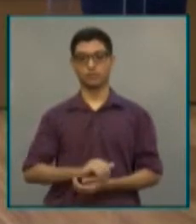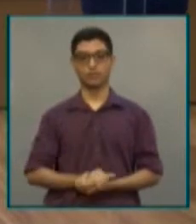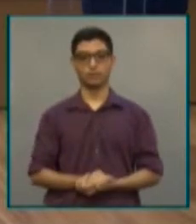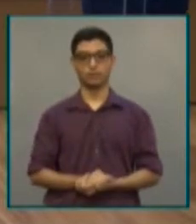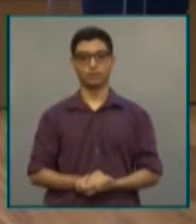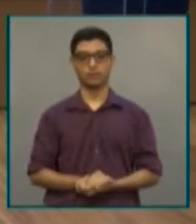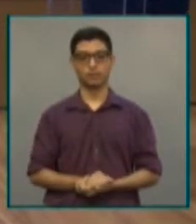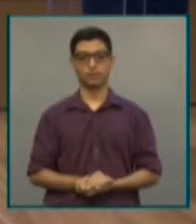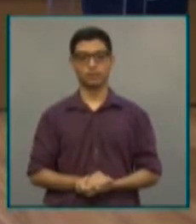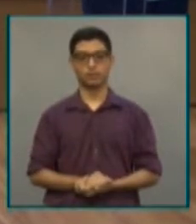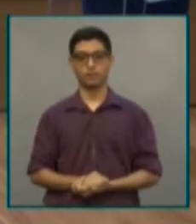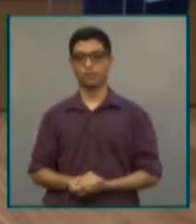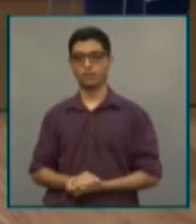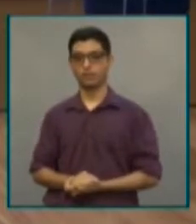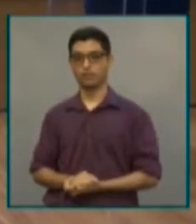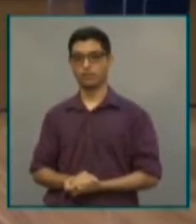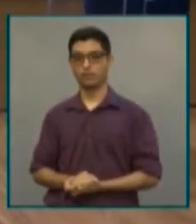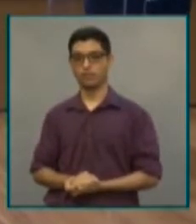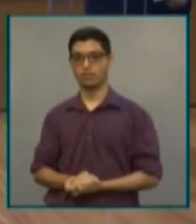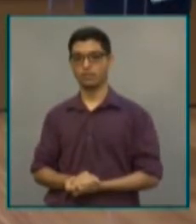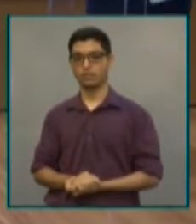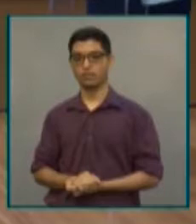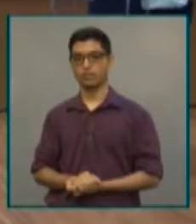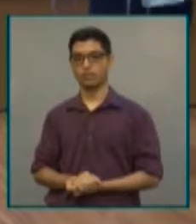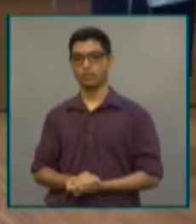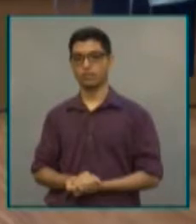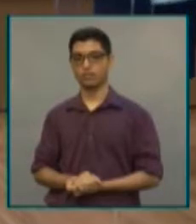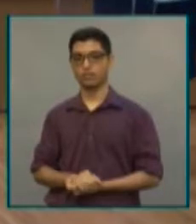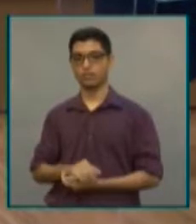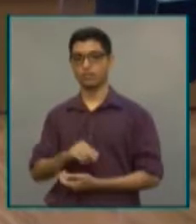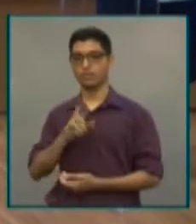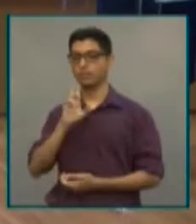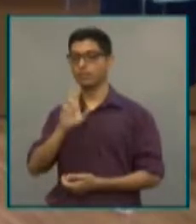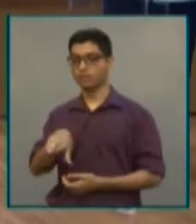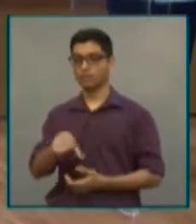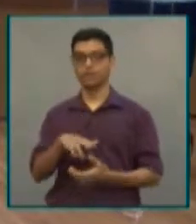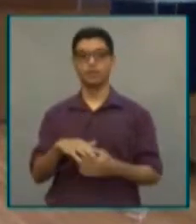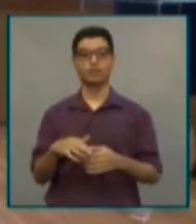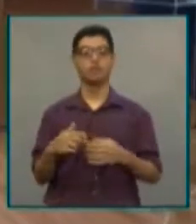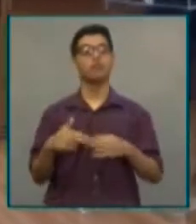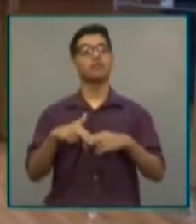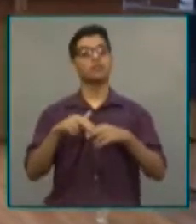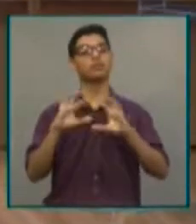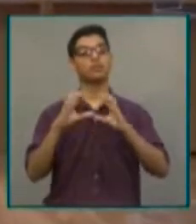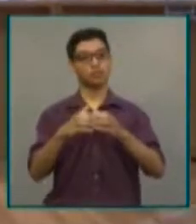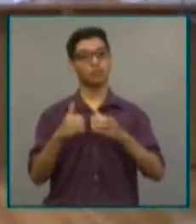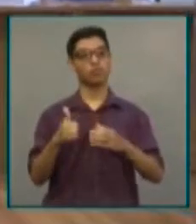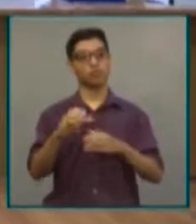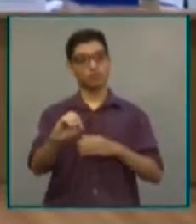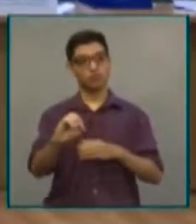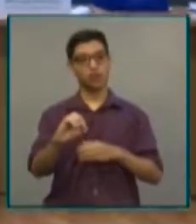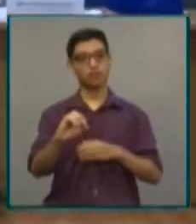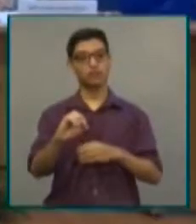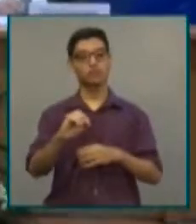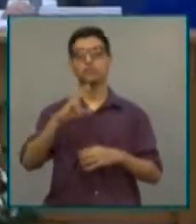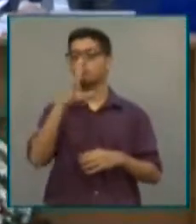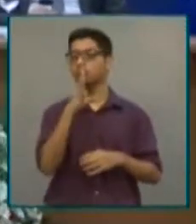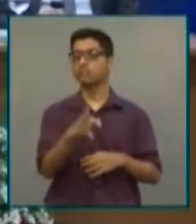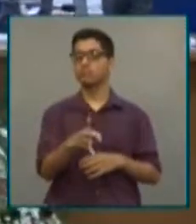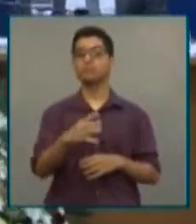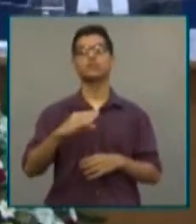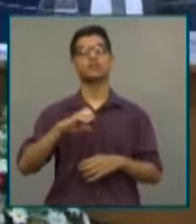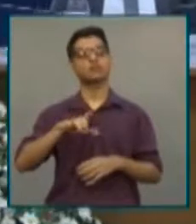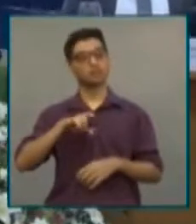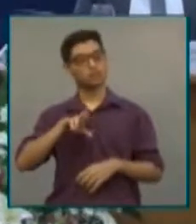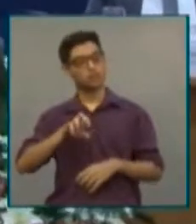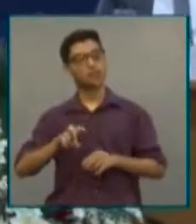tem direito a 30 segundos para a tréplica. Por isso que a Chapa 10 defende o julgamento célere dos desagravos públicos,